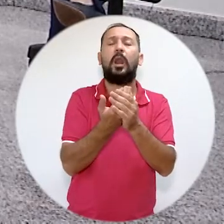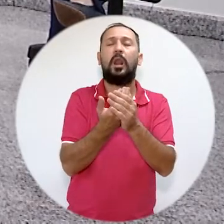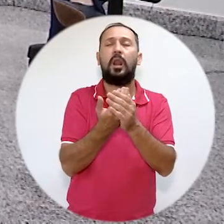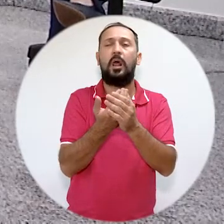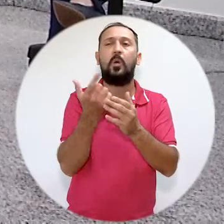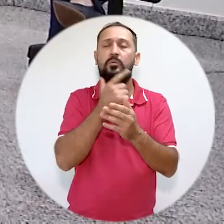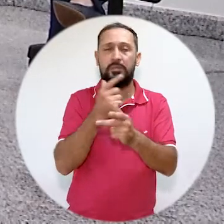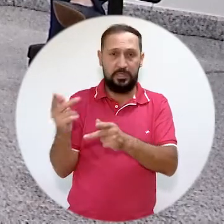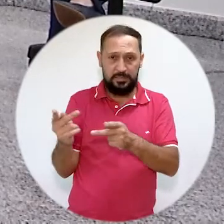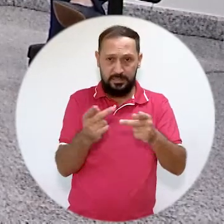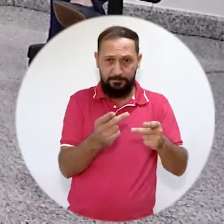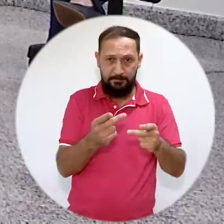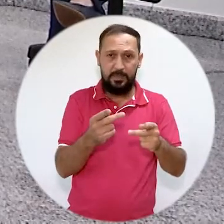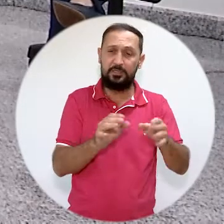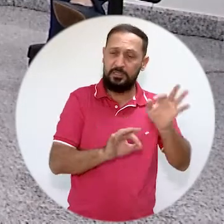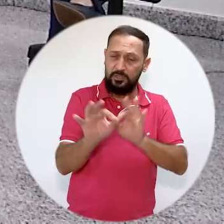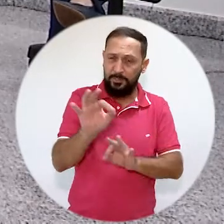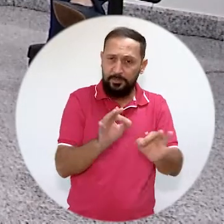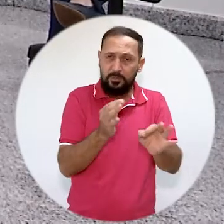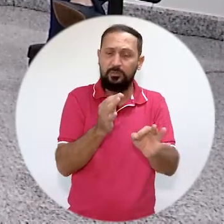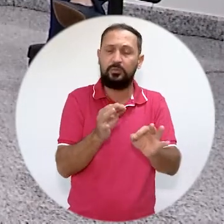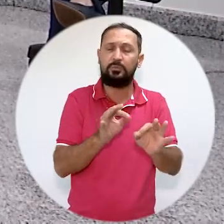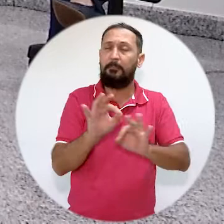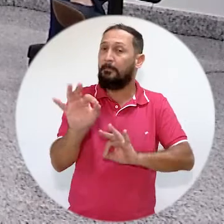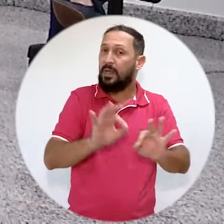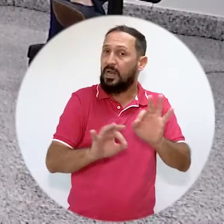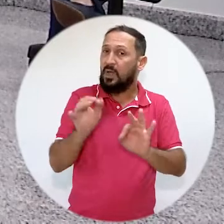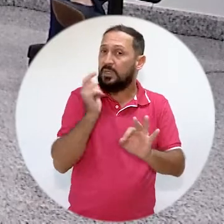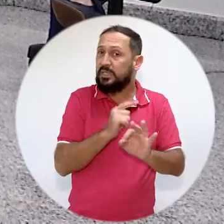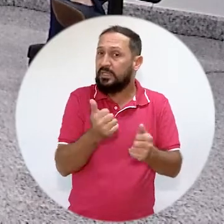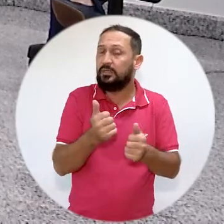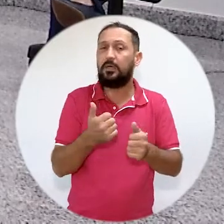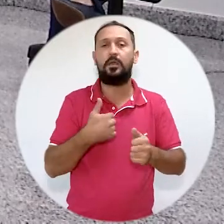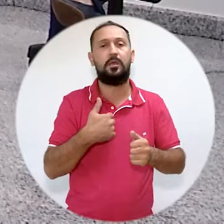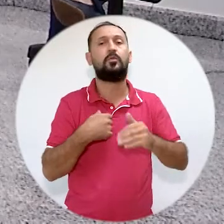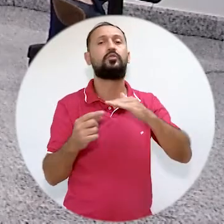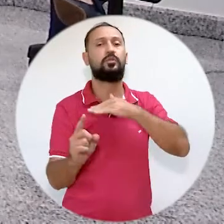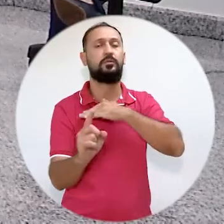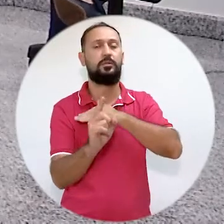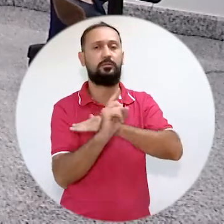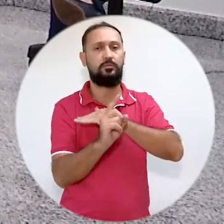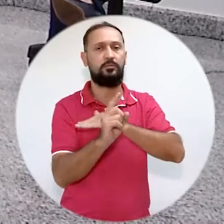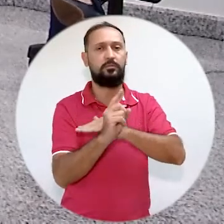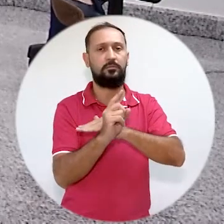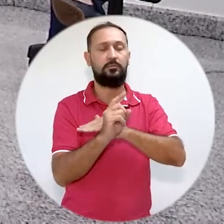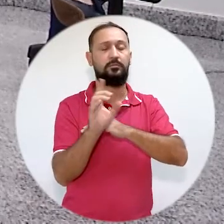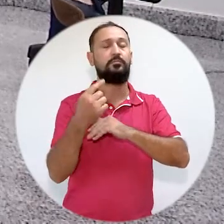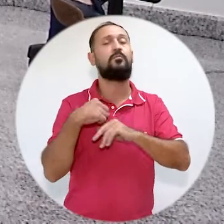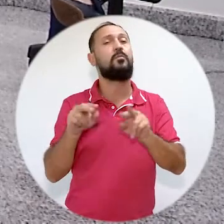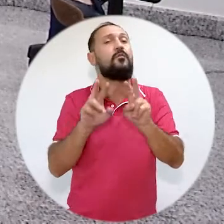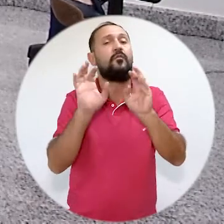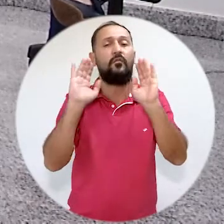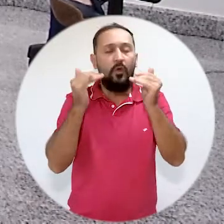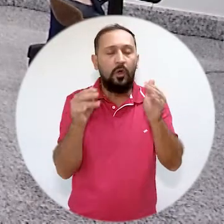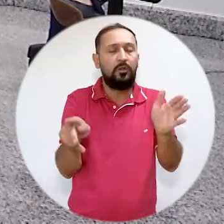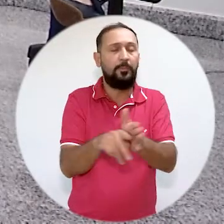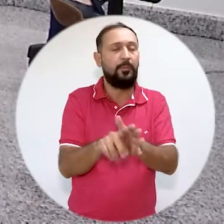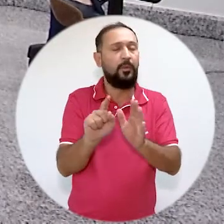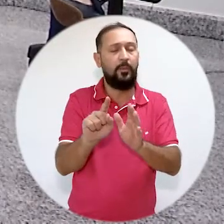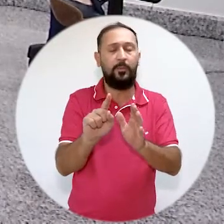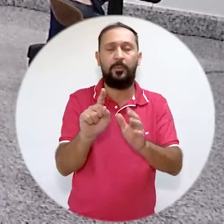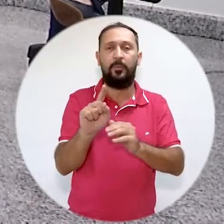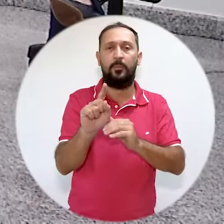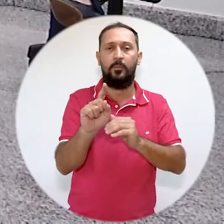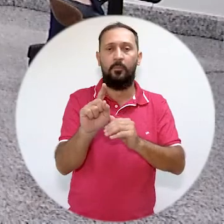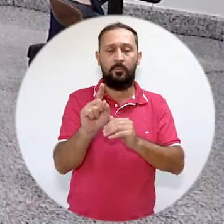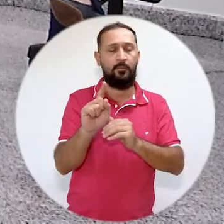para acolher essas crianças, Juliana? Então, eu inclusive tenho atendido, assim, eu não atendo muito crianças, mas pais que